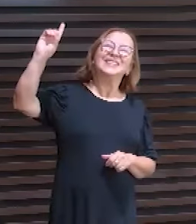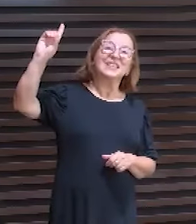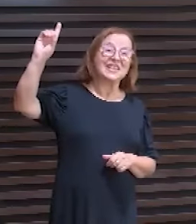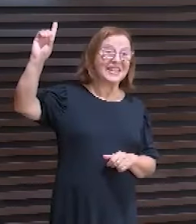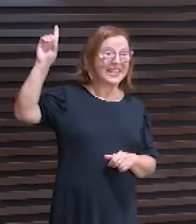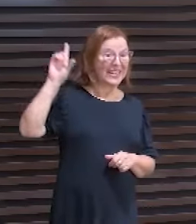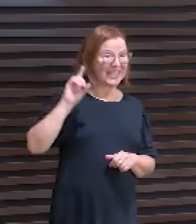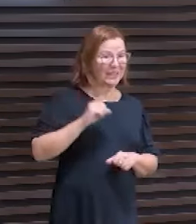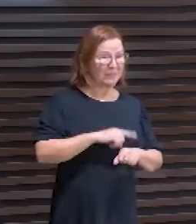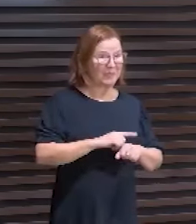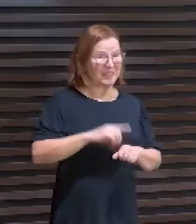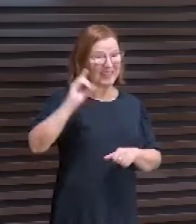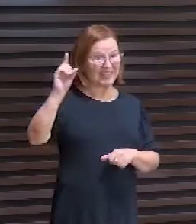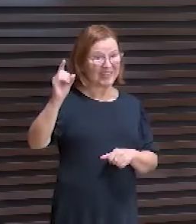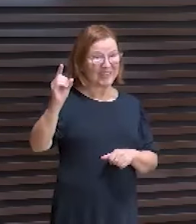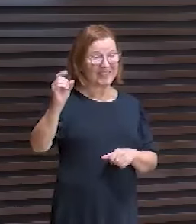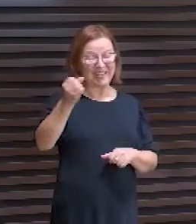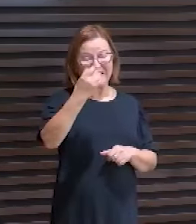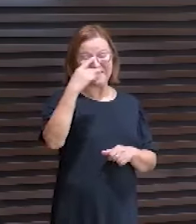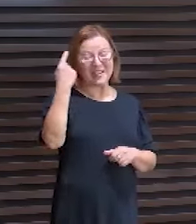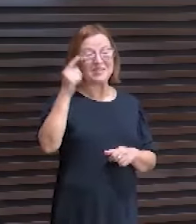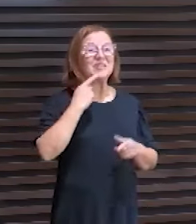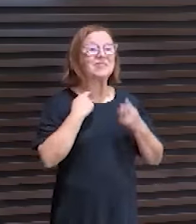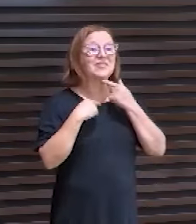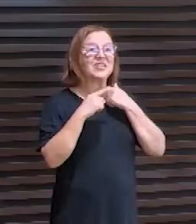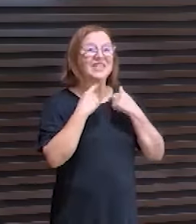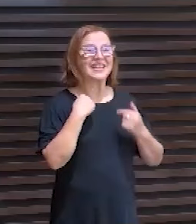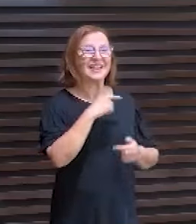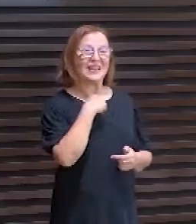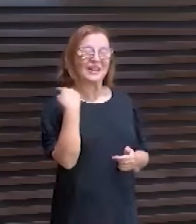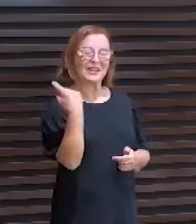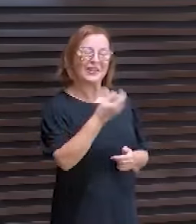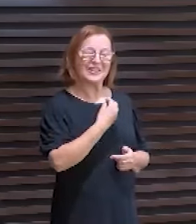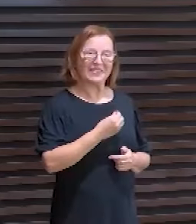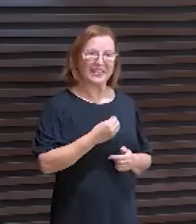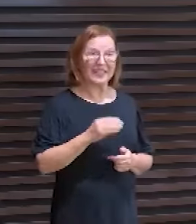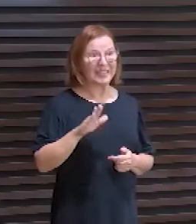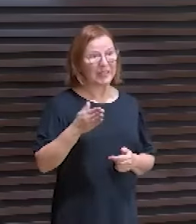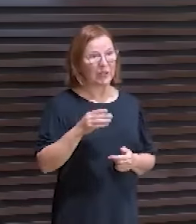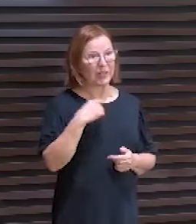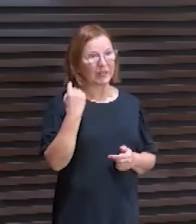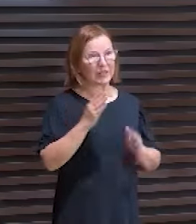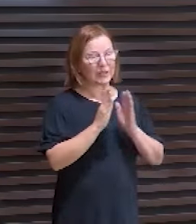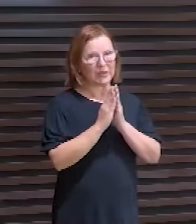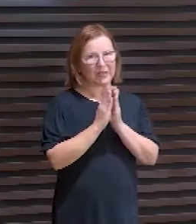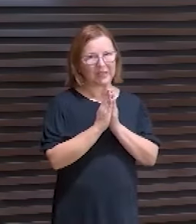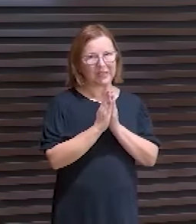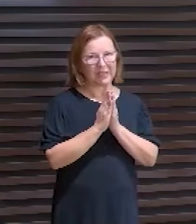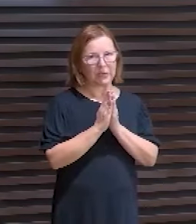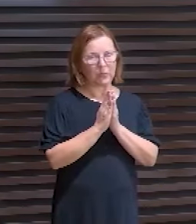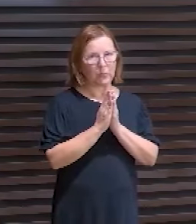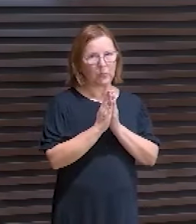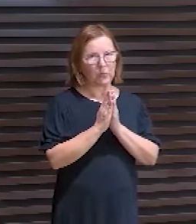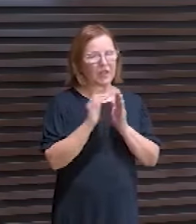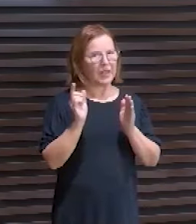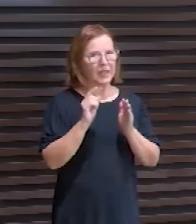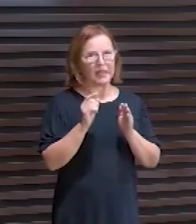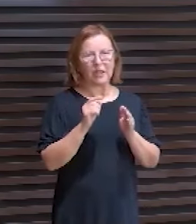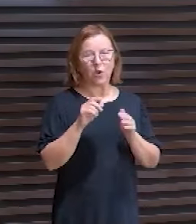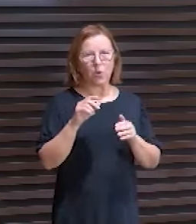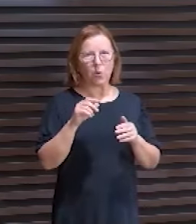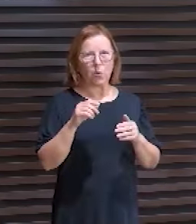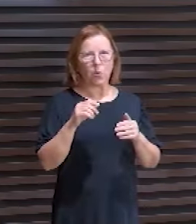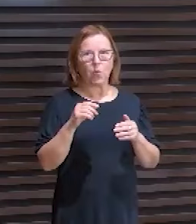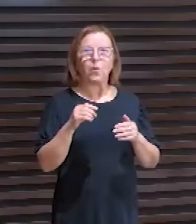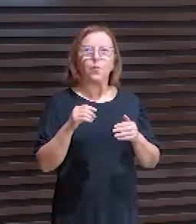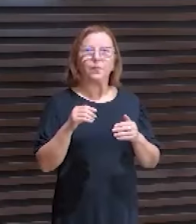revelar a sua vontade na nossa vida e a nossa oração passa a ser não de acordo com o que eu quero mas de acordo com